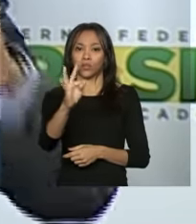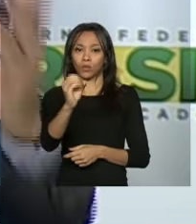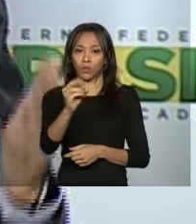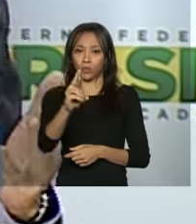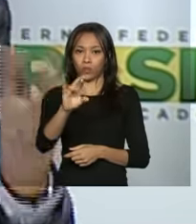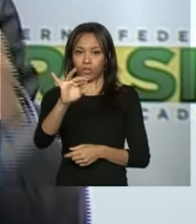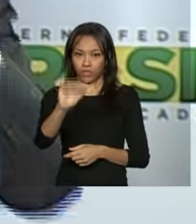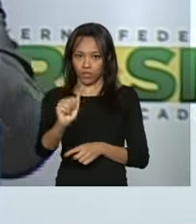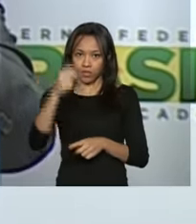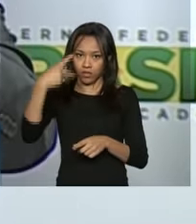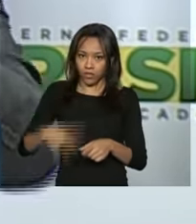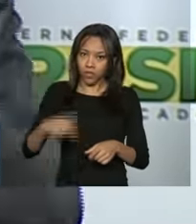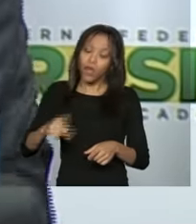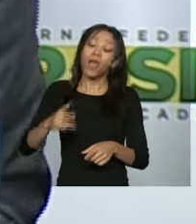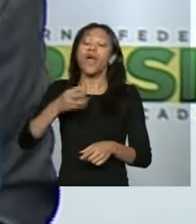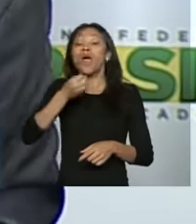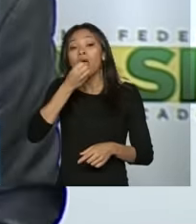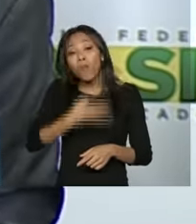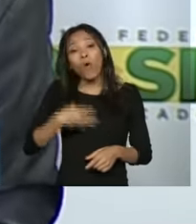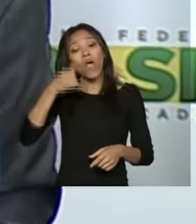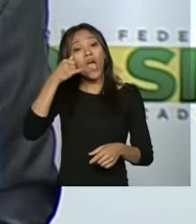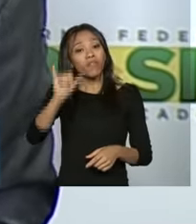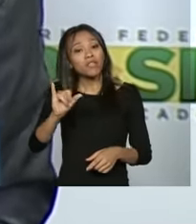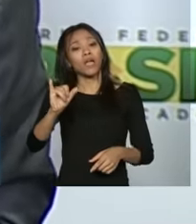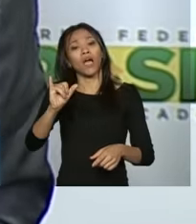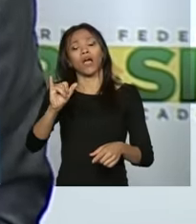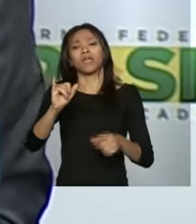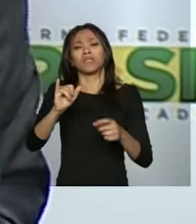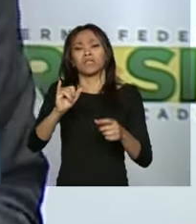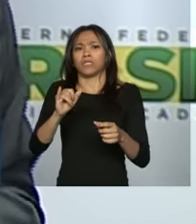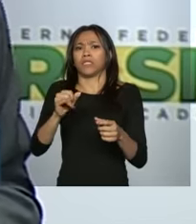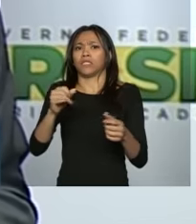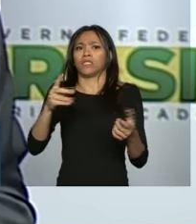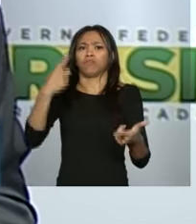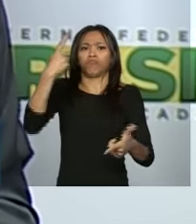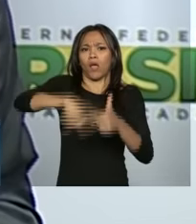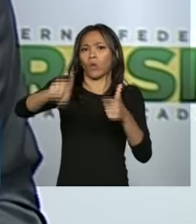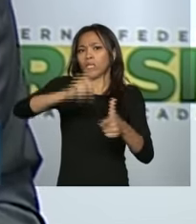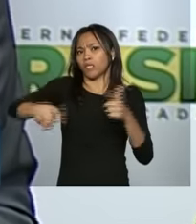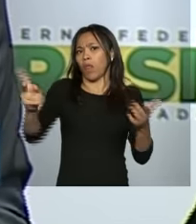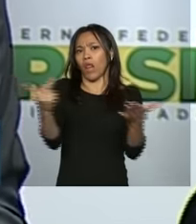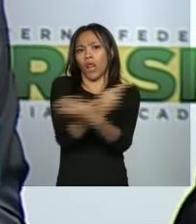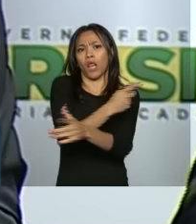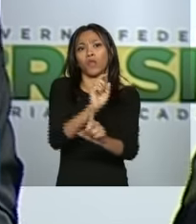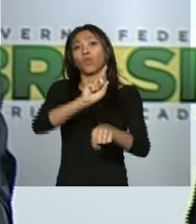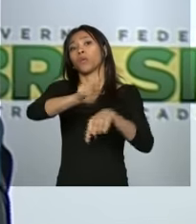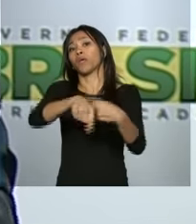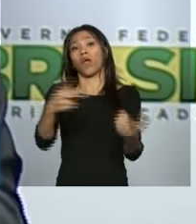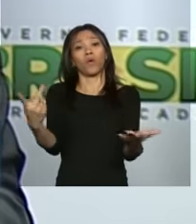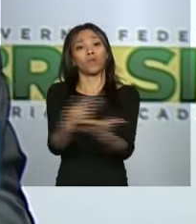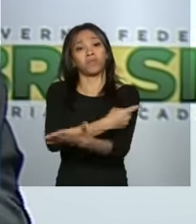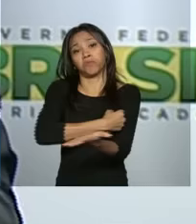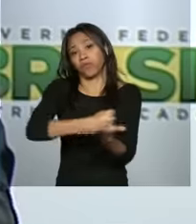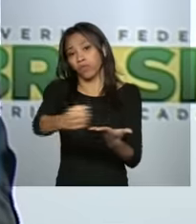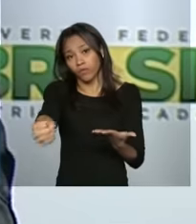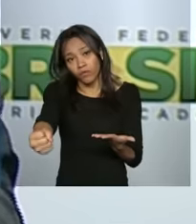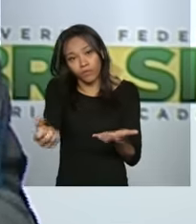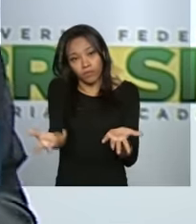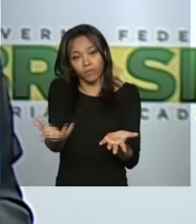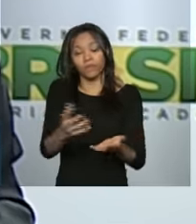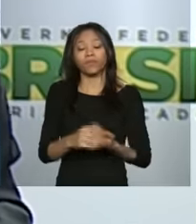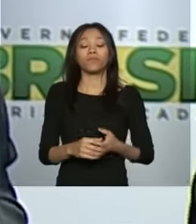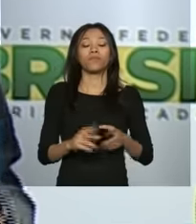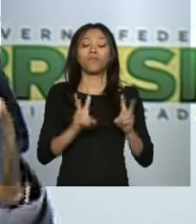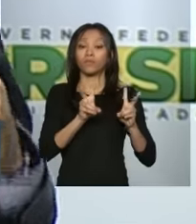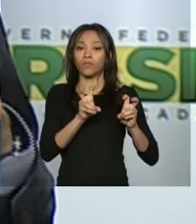máximo porque é sempre melhor prevenir do que depois ter que ficar correndo atrás desse tipo de problema em relação aos protocolos só para